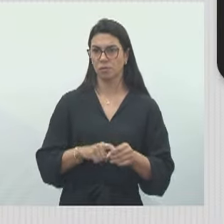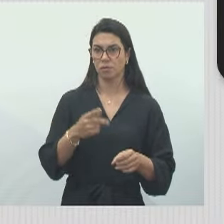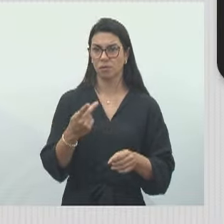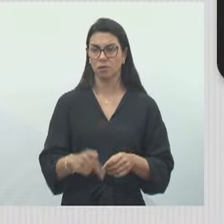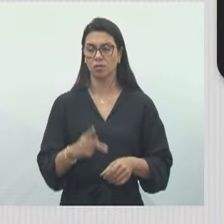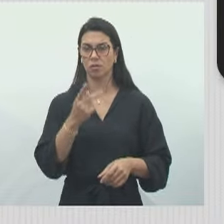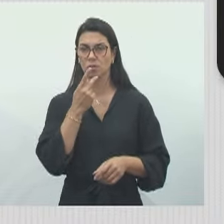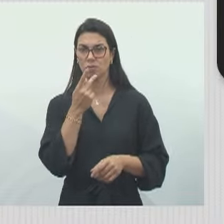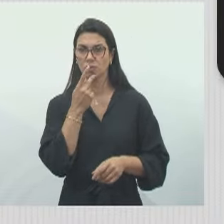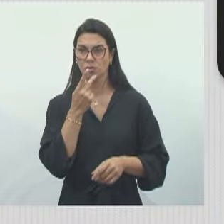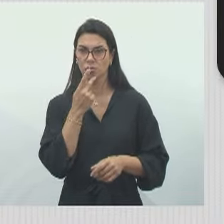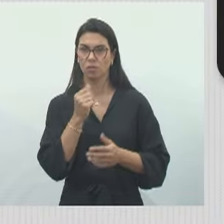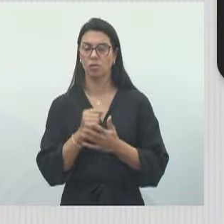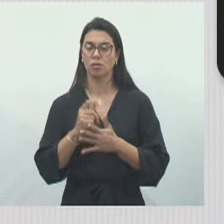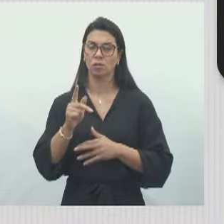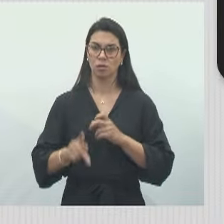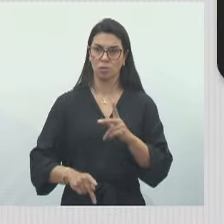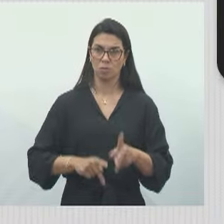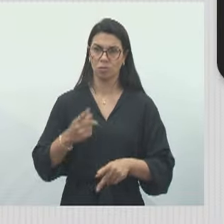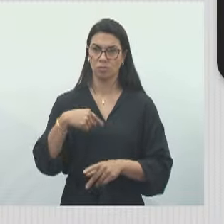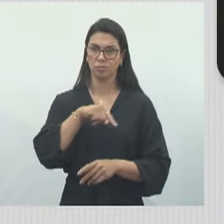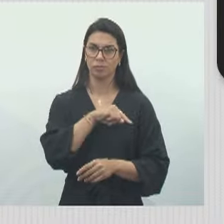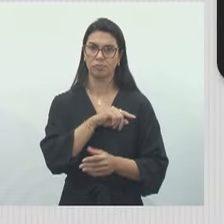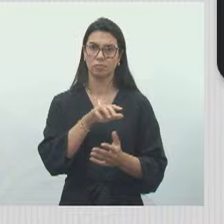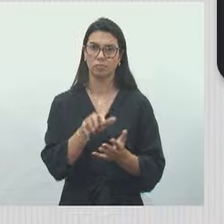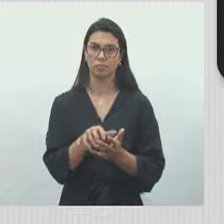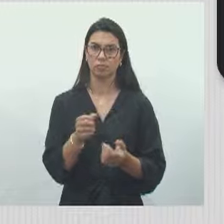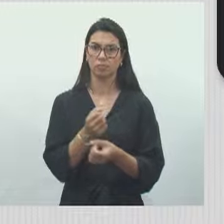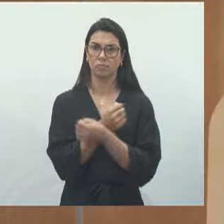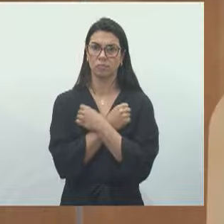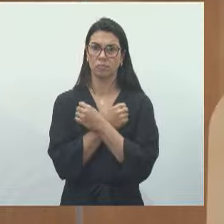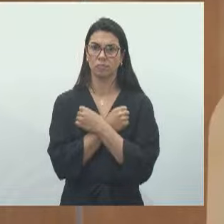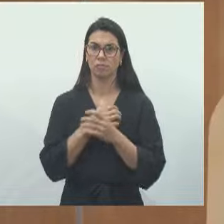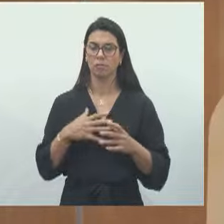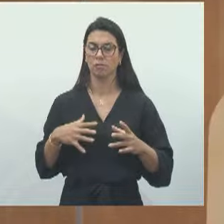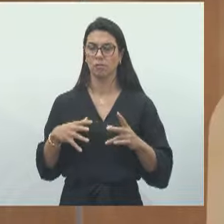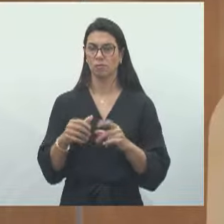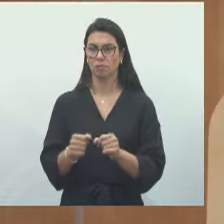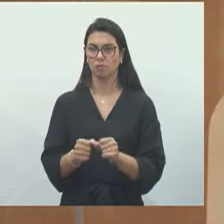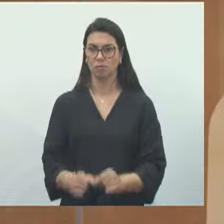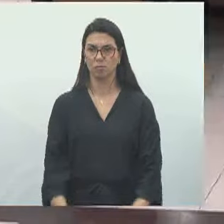falando com o povo e a população da nossa cidade de Jacareí. Um abraço a todos, fiquem com Deus.